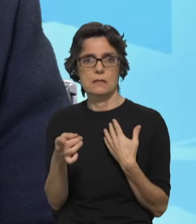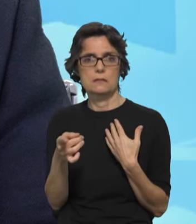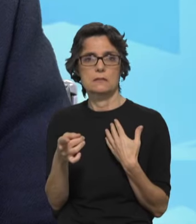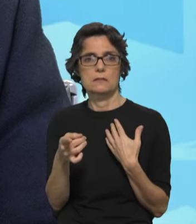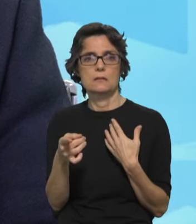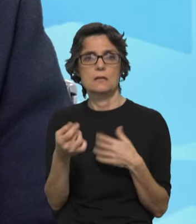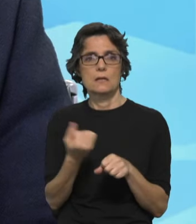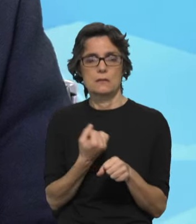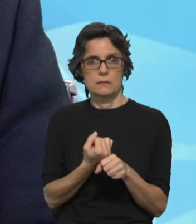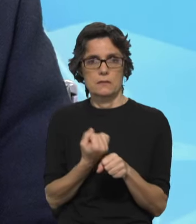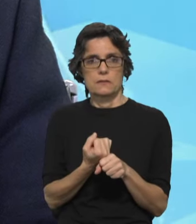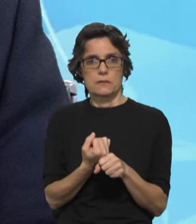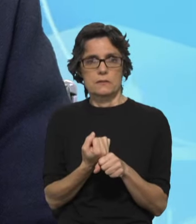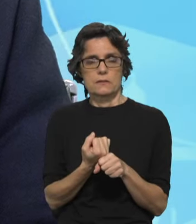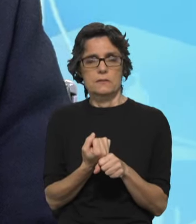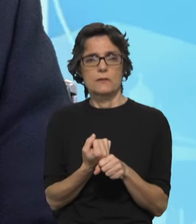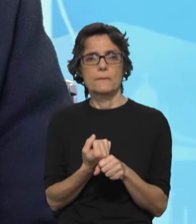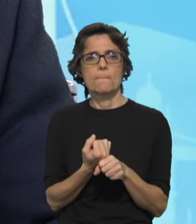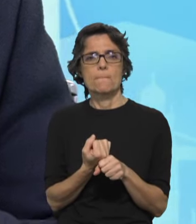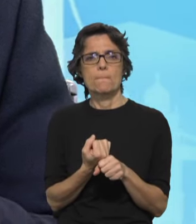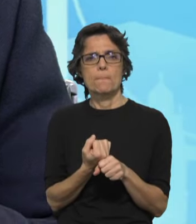destes serviços, que se criasse